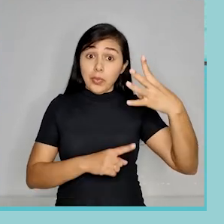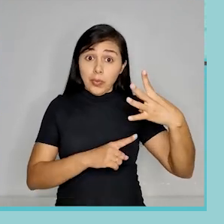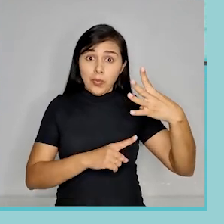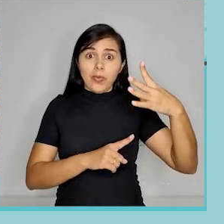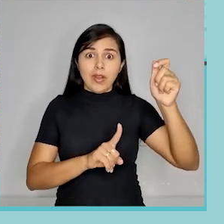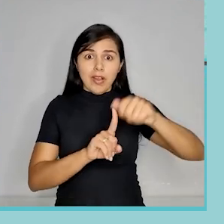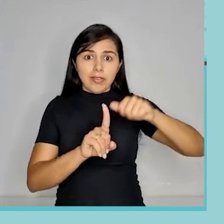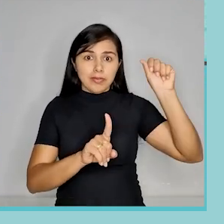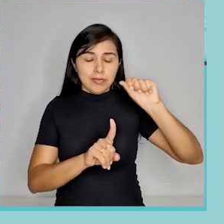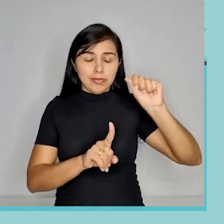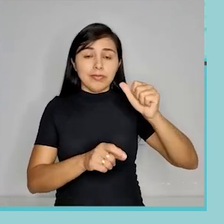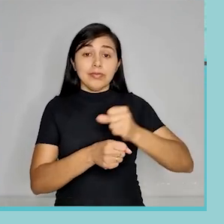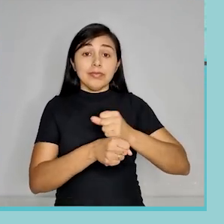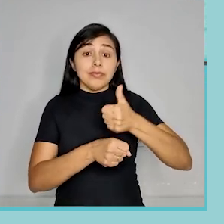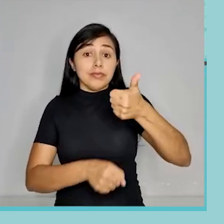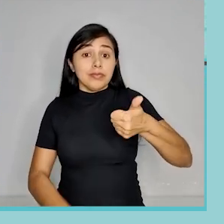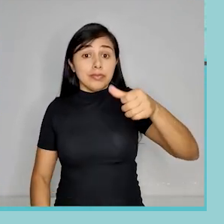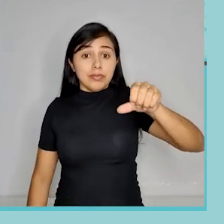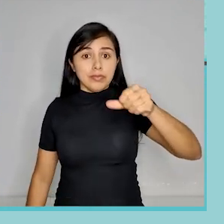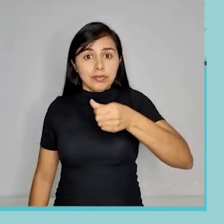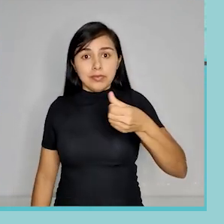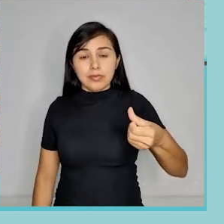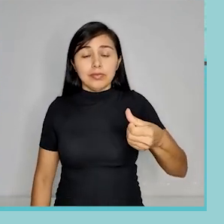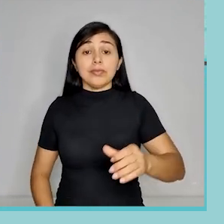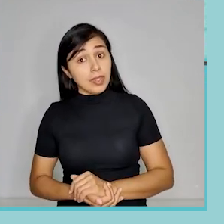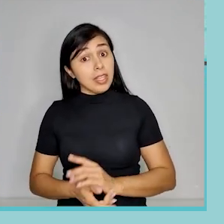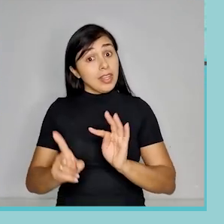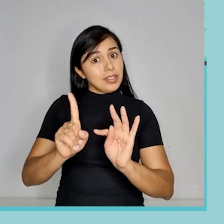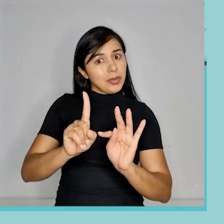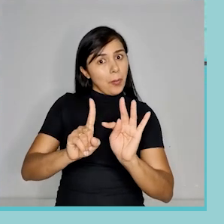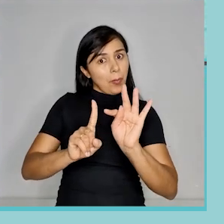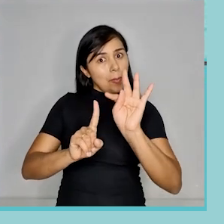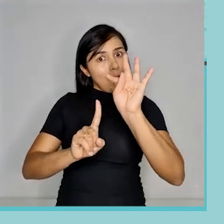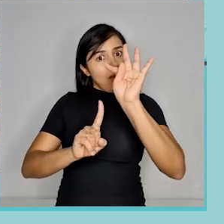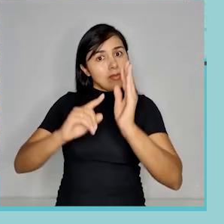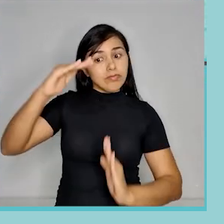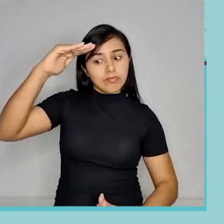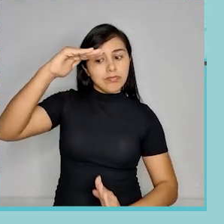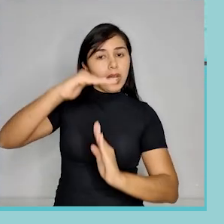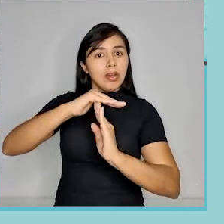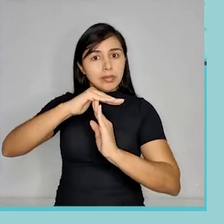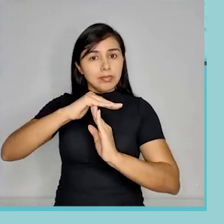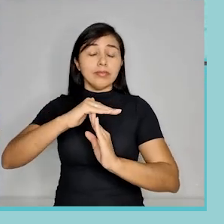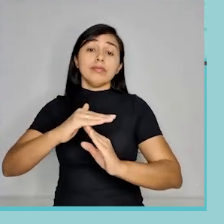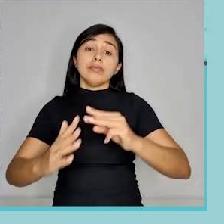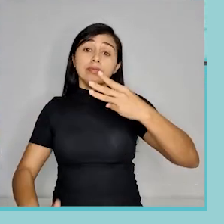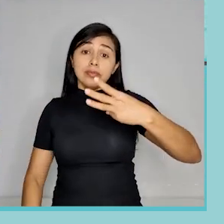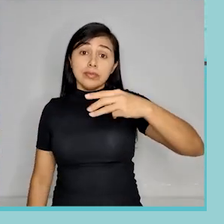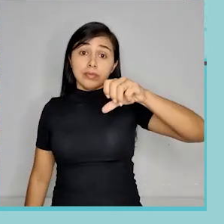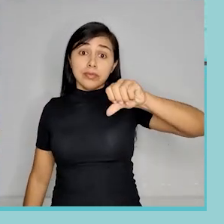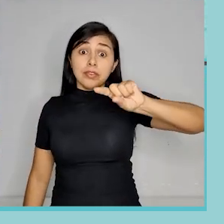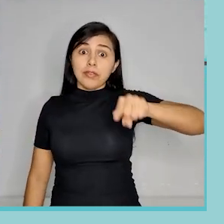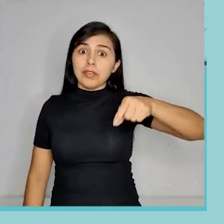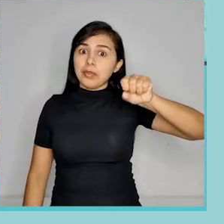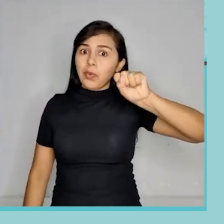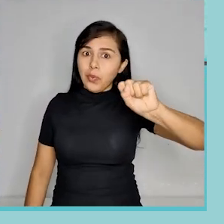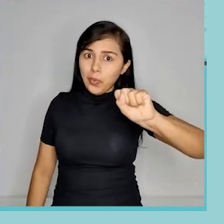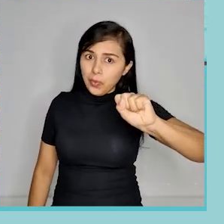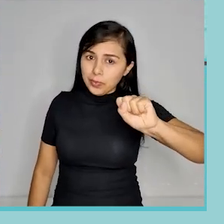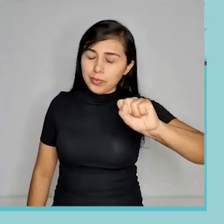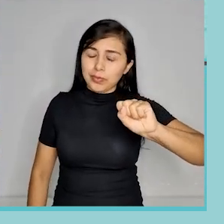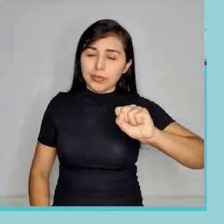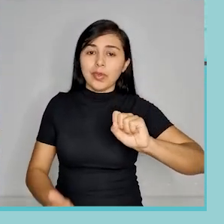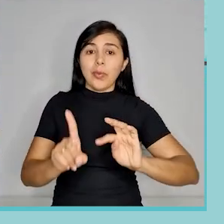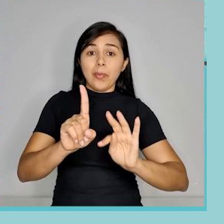de 1966, e a maior atingiu 39,8 graus Celsius, em 17